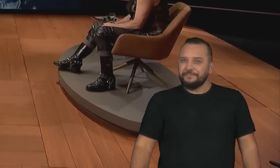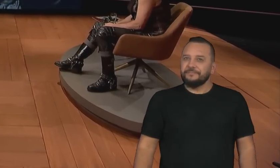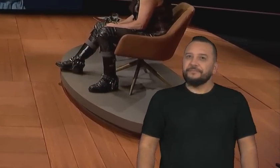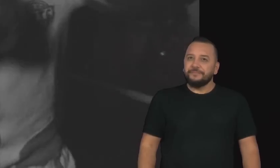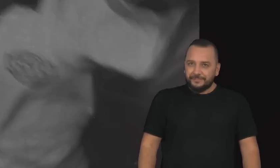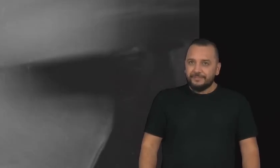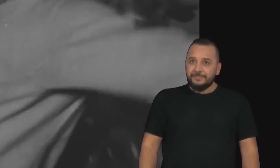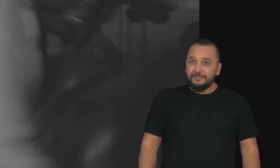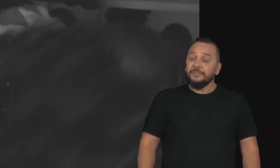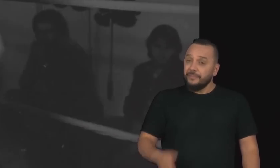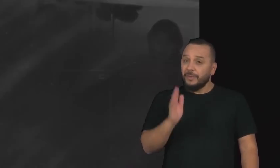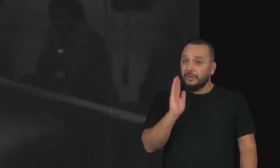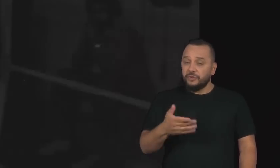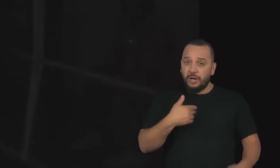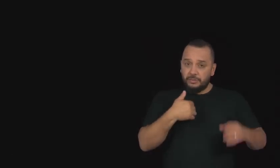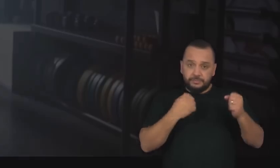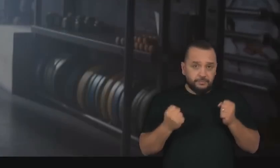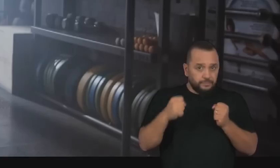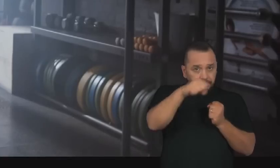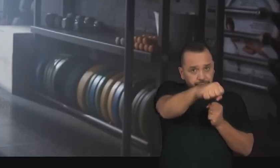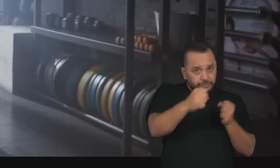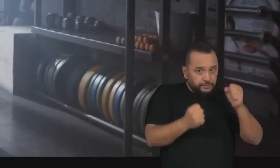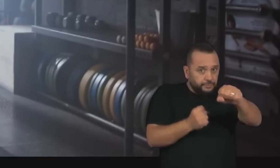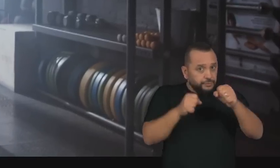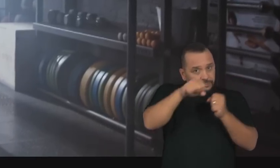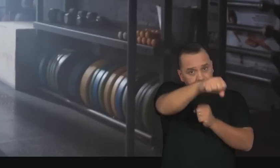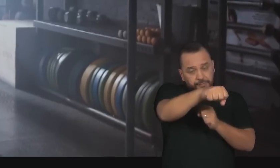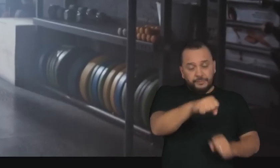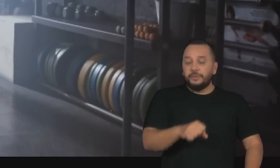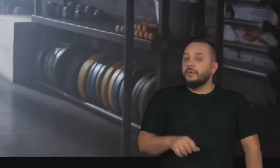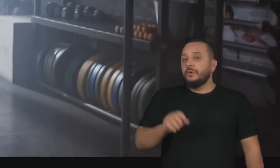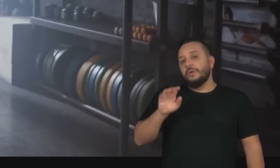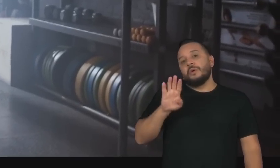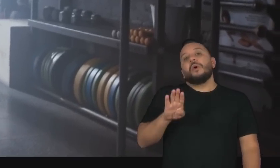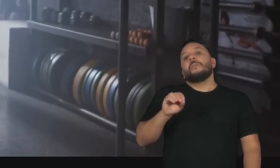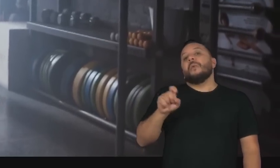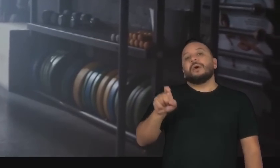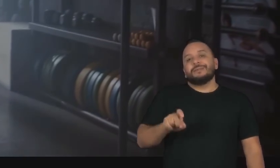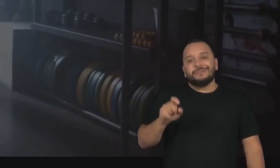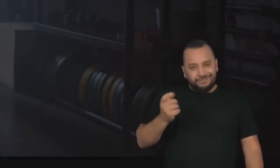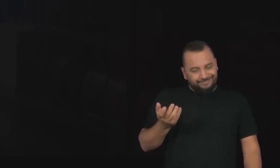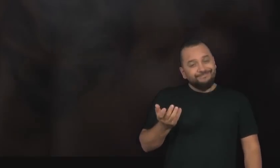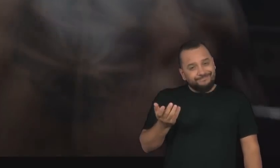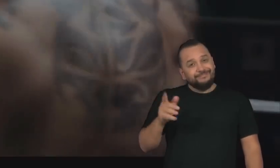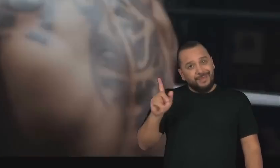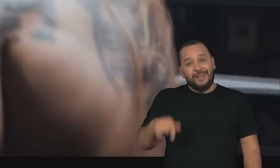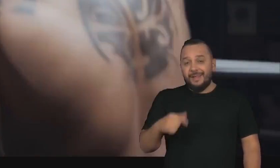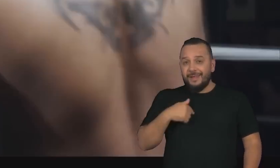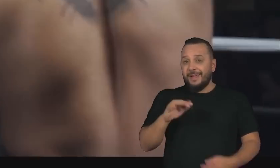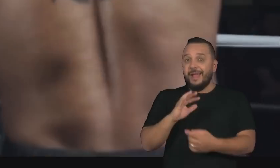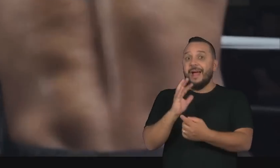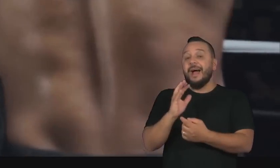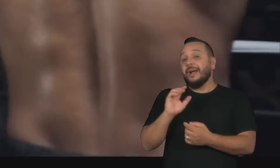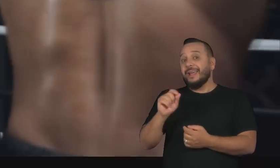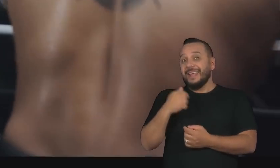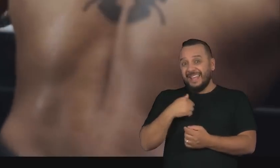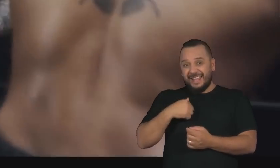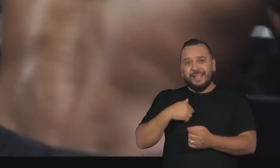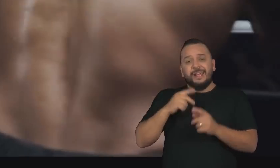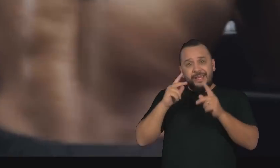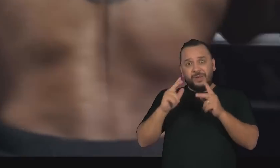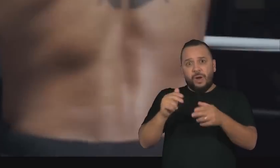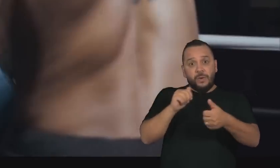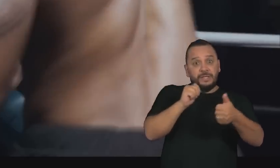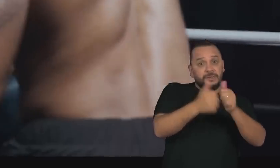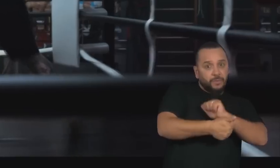O pugilismo, também conhecido como luta de boxe, é considerado tanto uma arte marcial como um